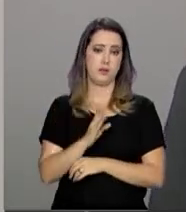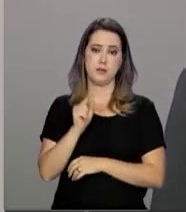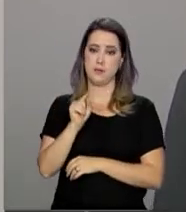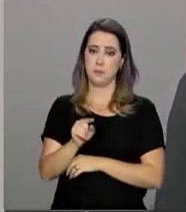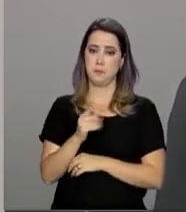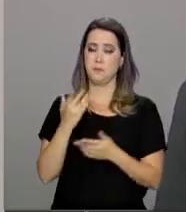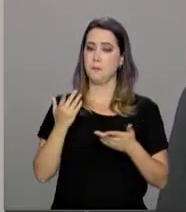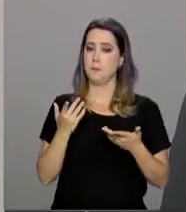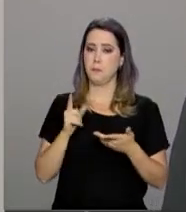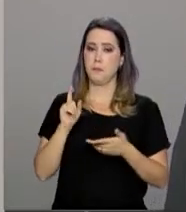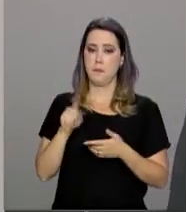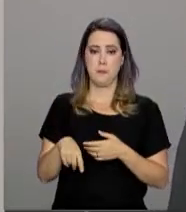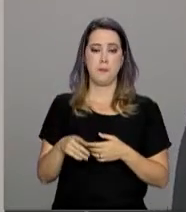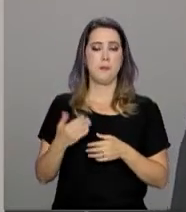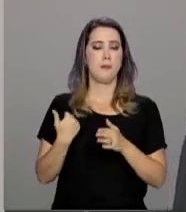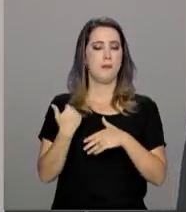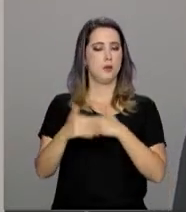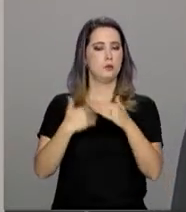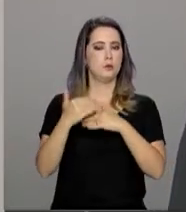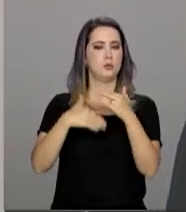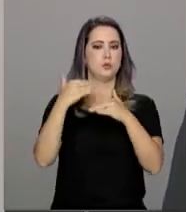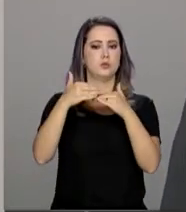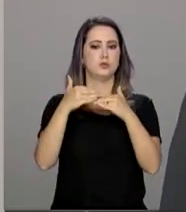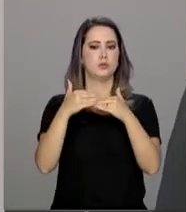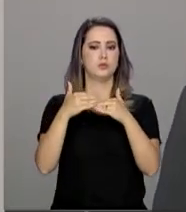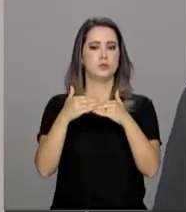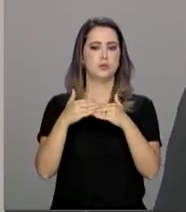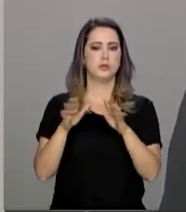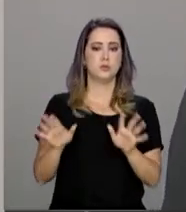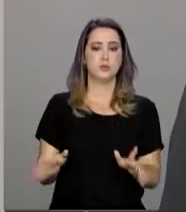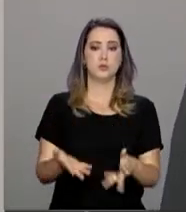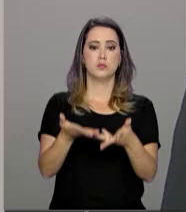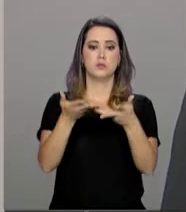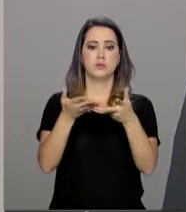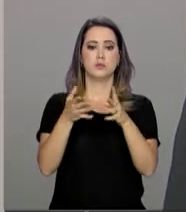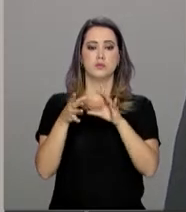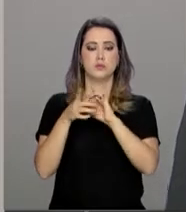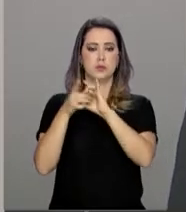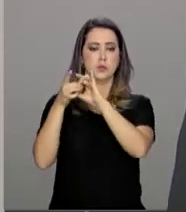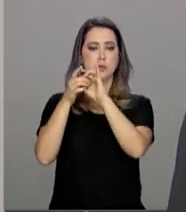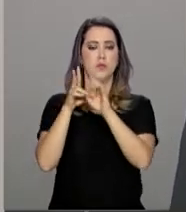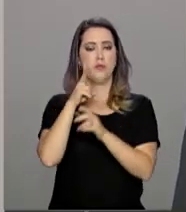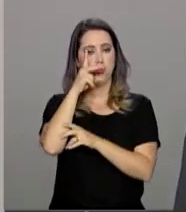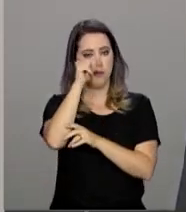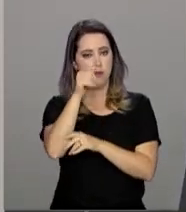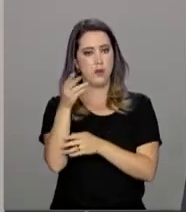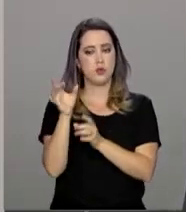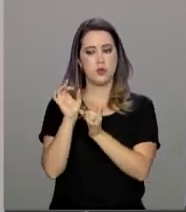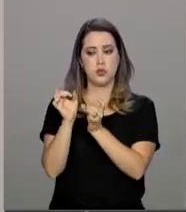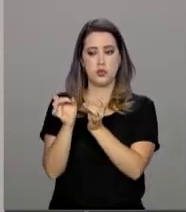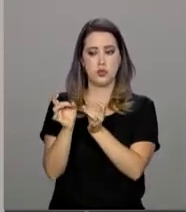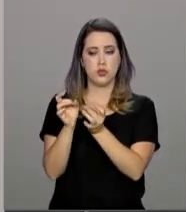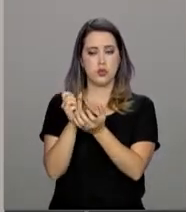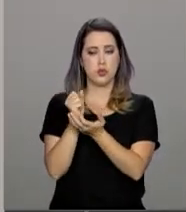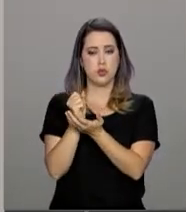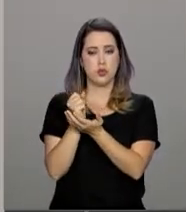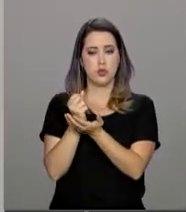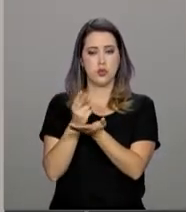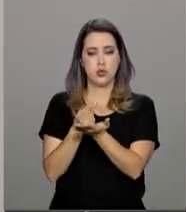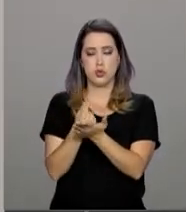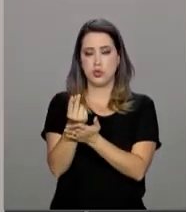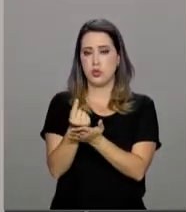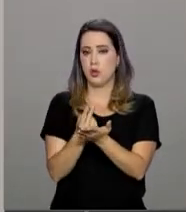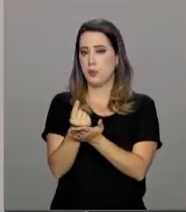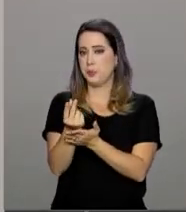naturalmente fonte de crescer i intensos investimentos nós temos uma parceria